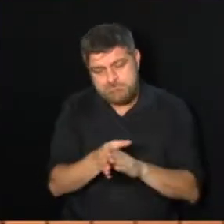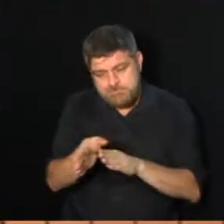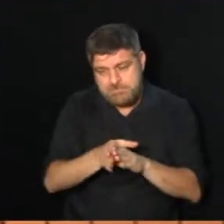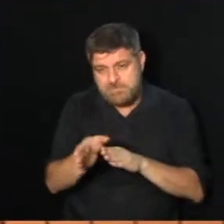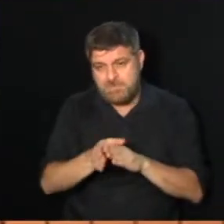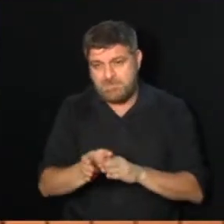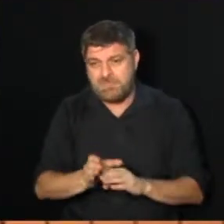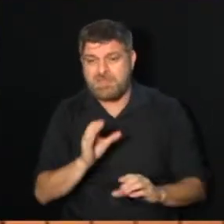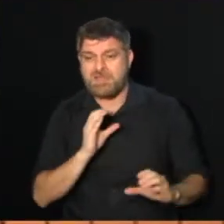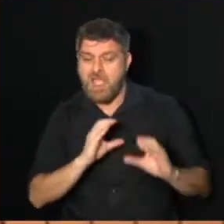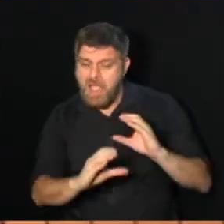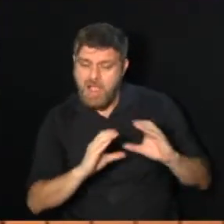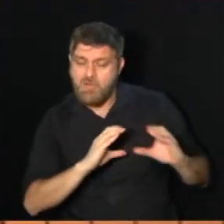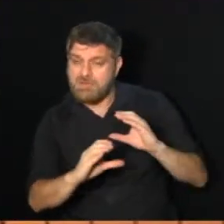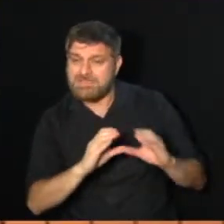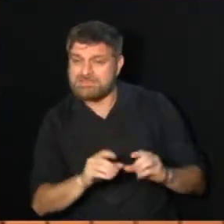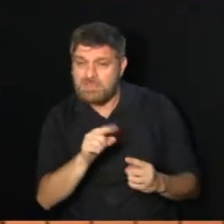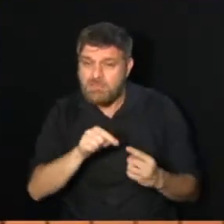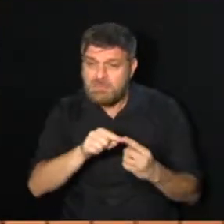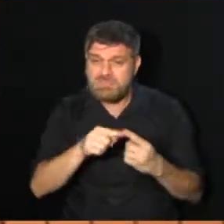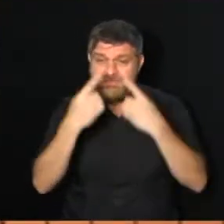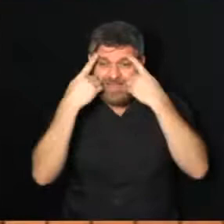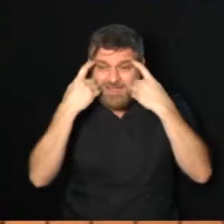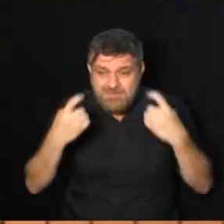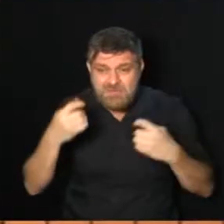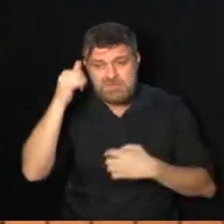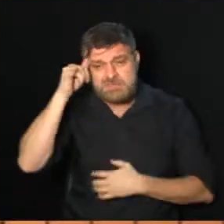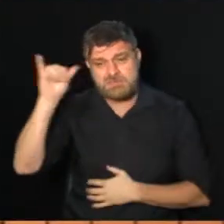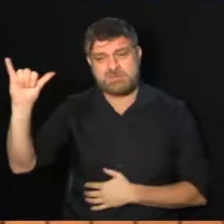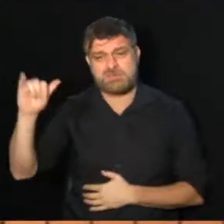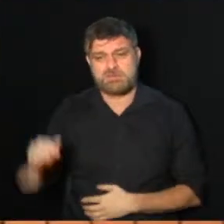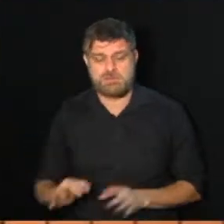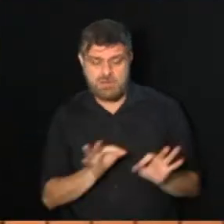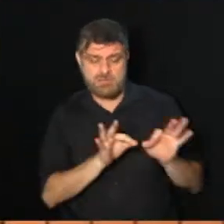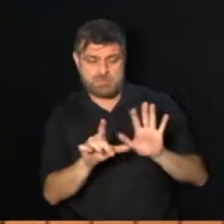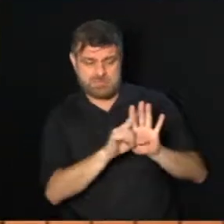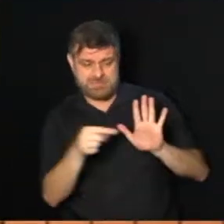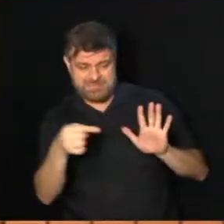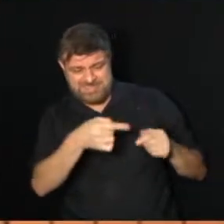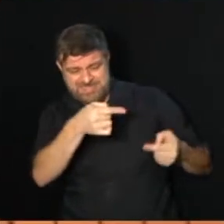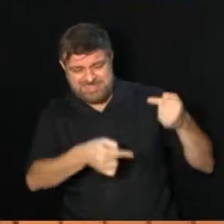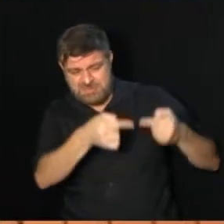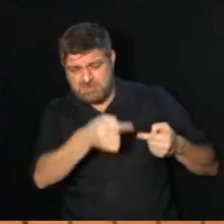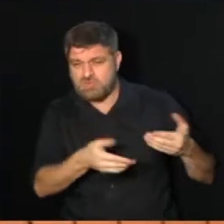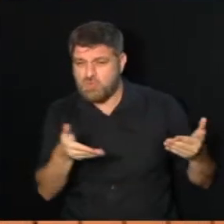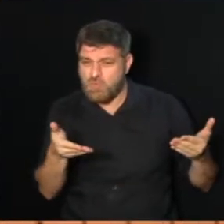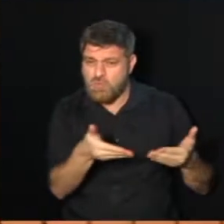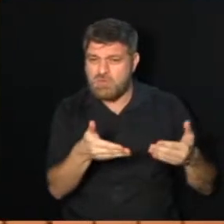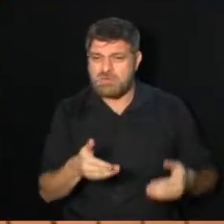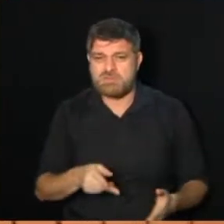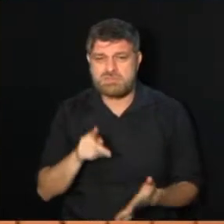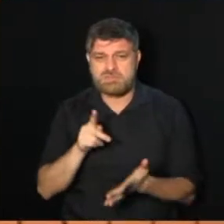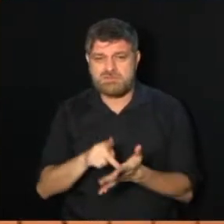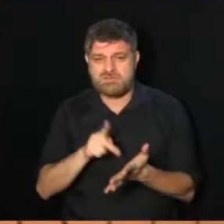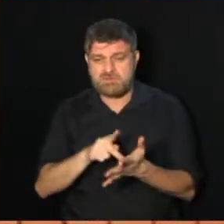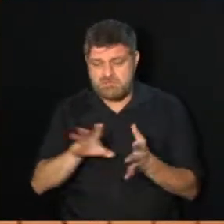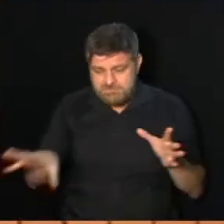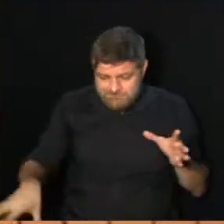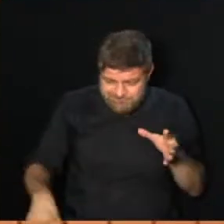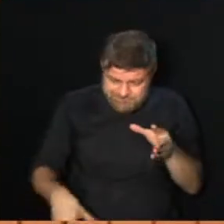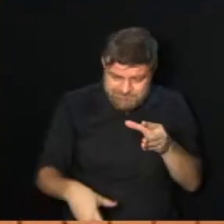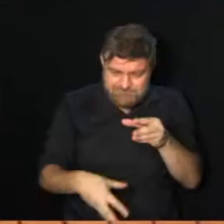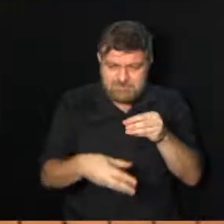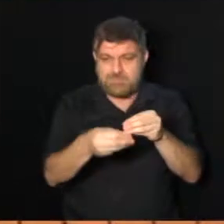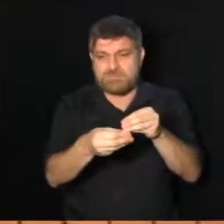violenta. Então, acho que assim, o projeto de lei que está em discussão hoje aqui, a verdade aglutina todas